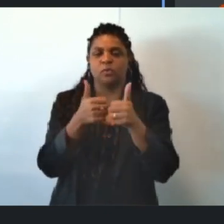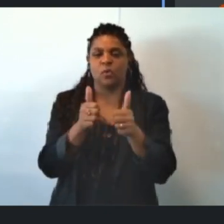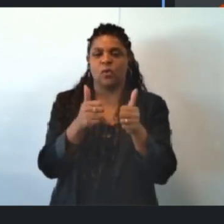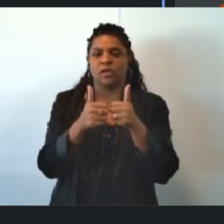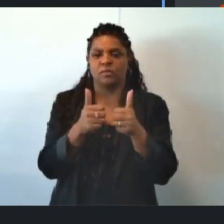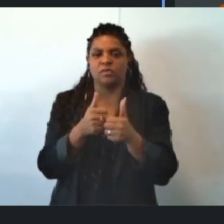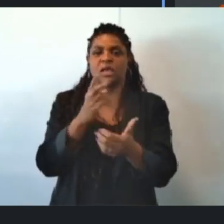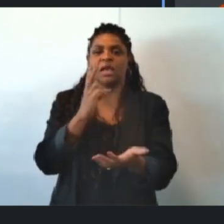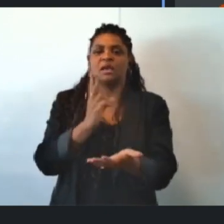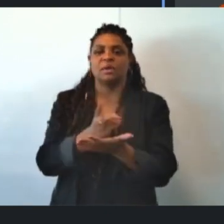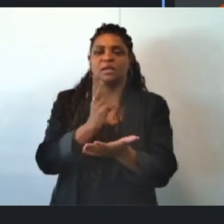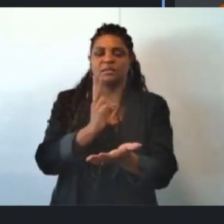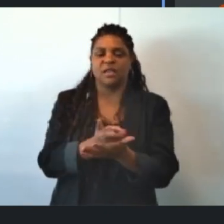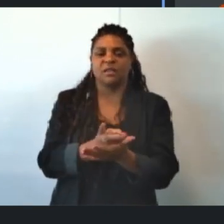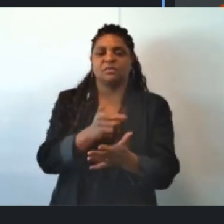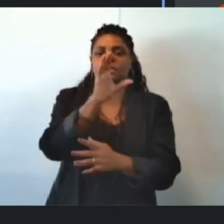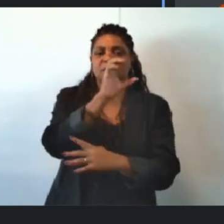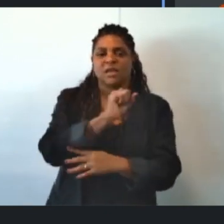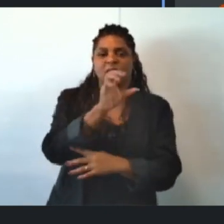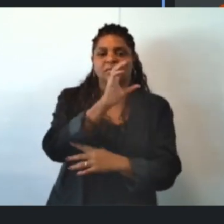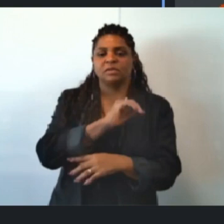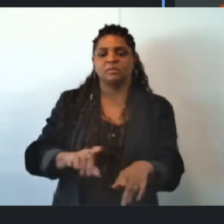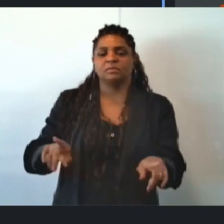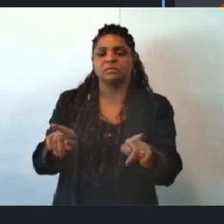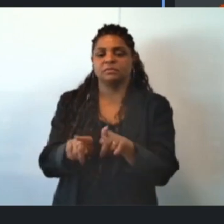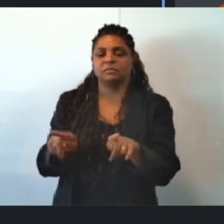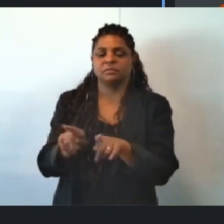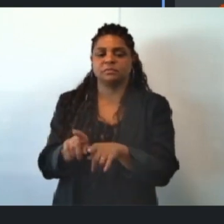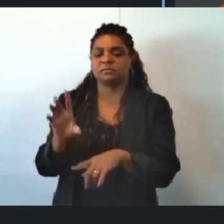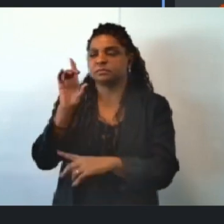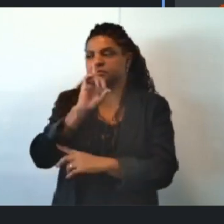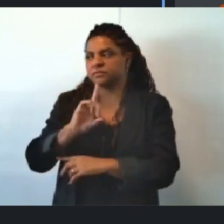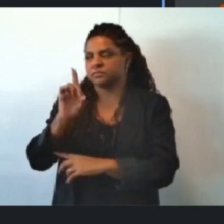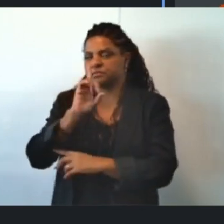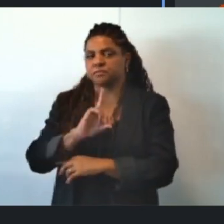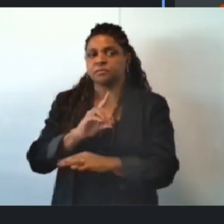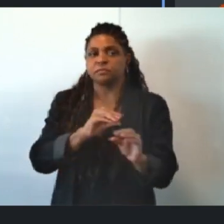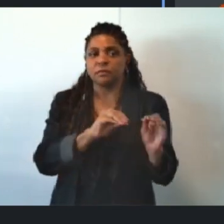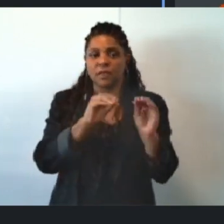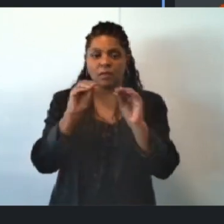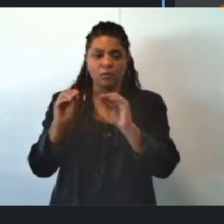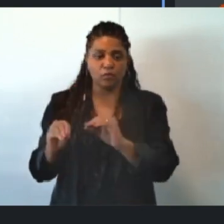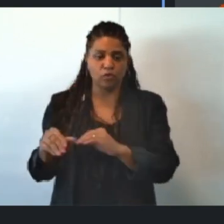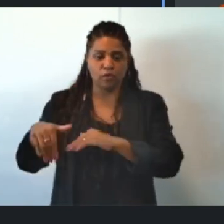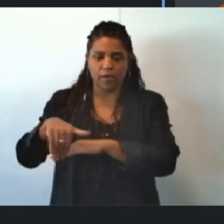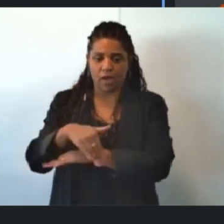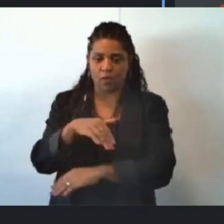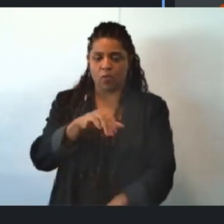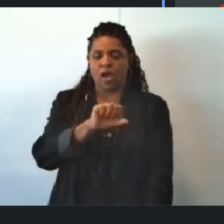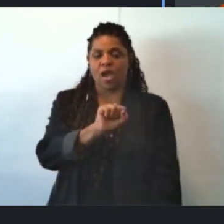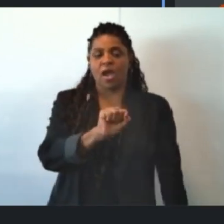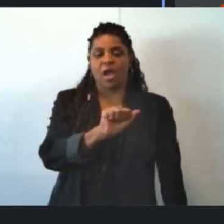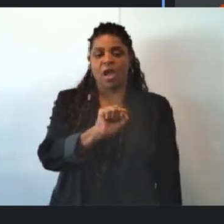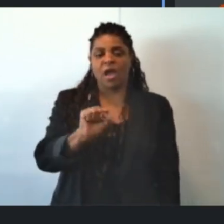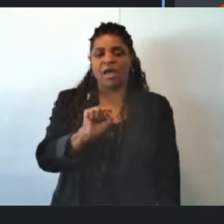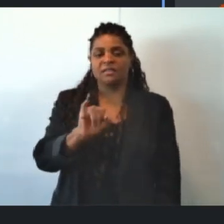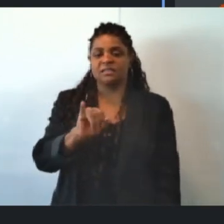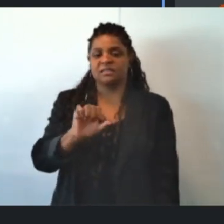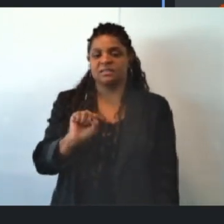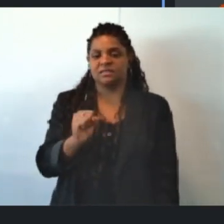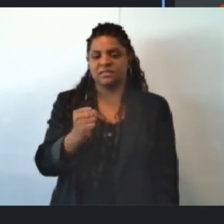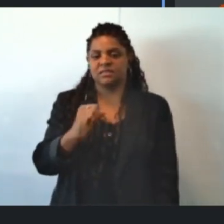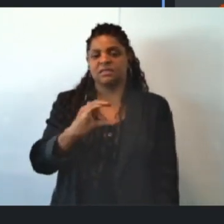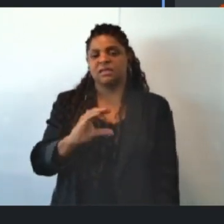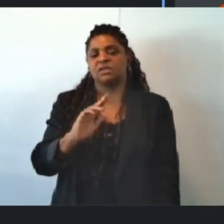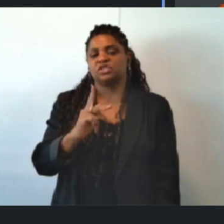essas 7 linhas elas foram alteradas para Assis Chateaubriand, foi criado um ponto mais próximo a Assis Chateaubriand,